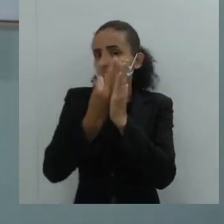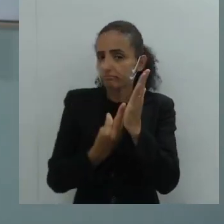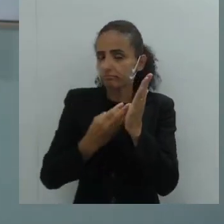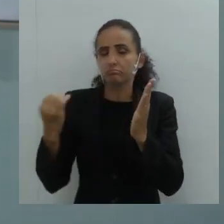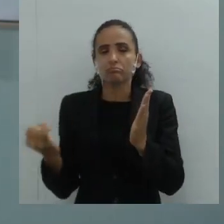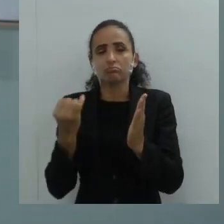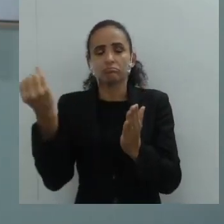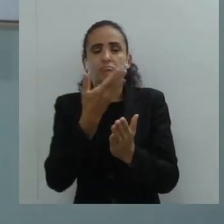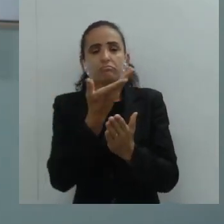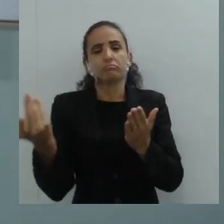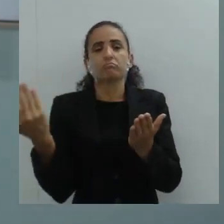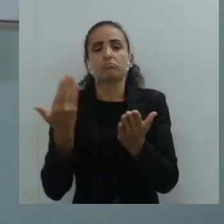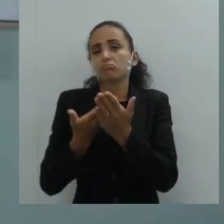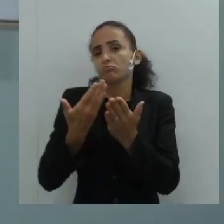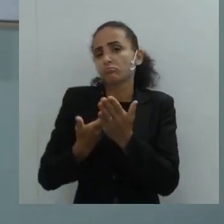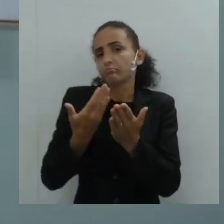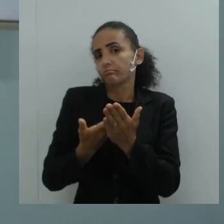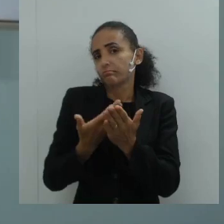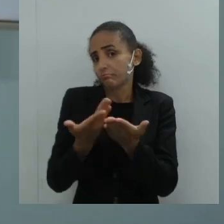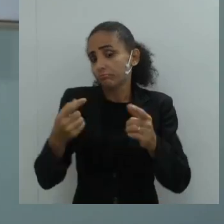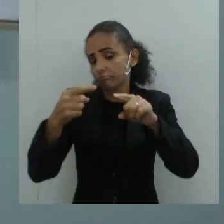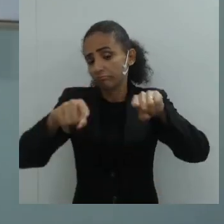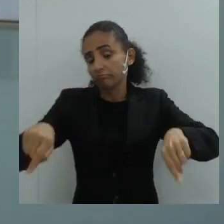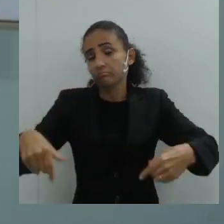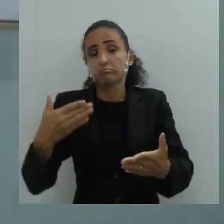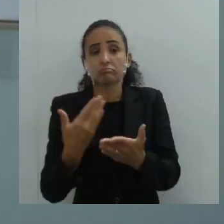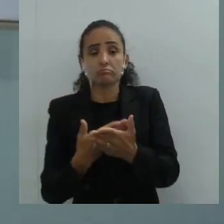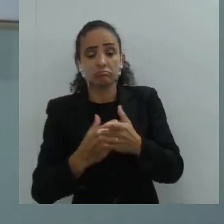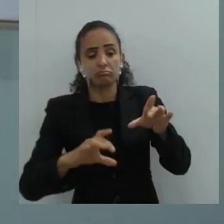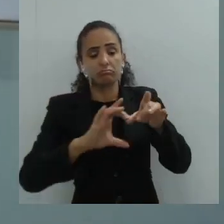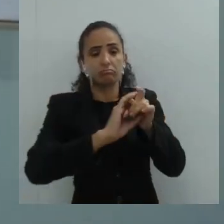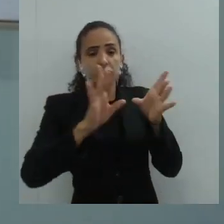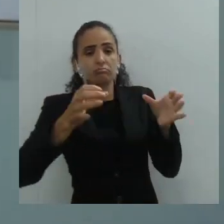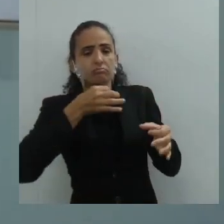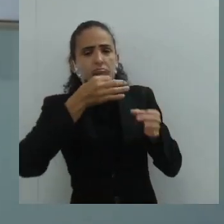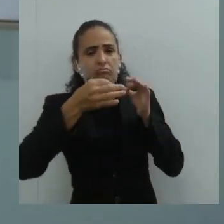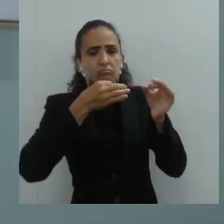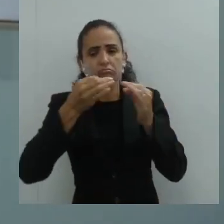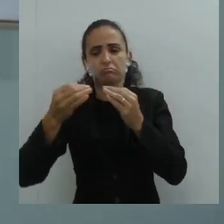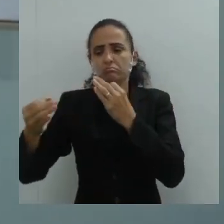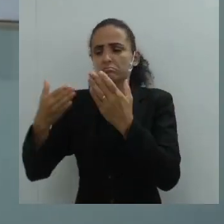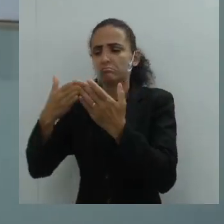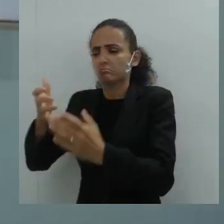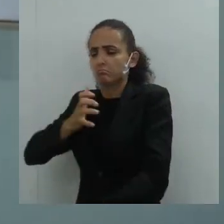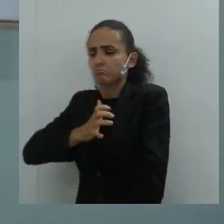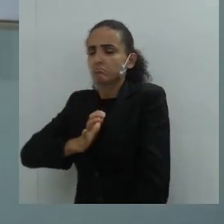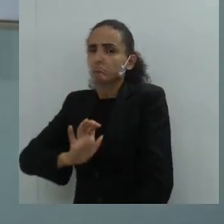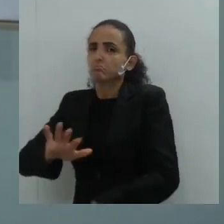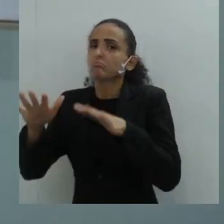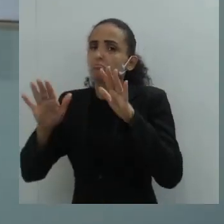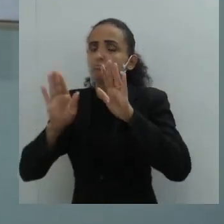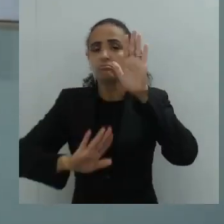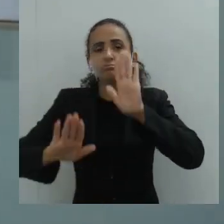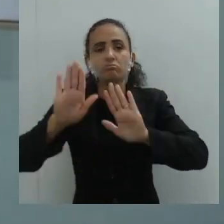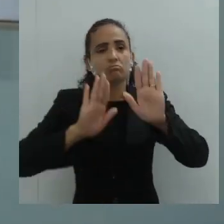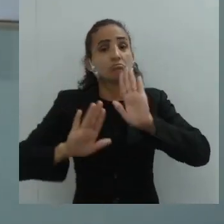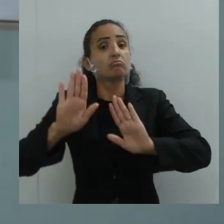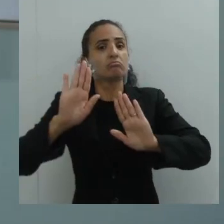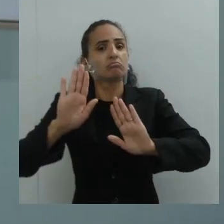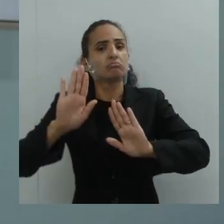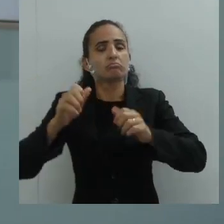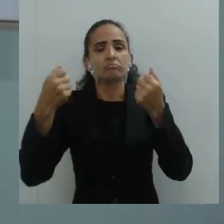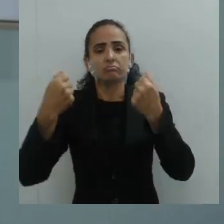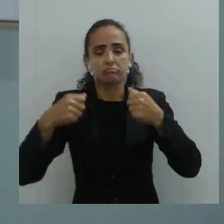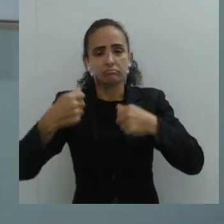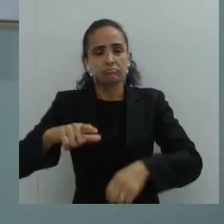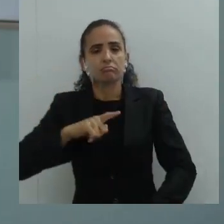textuais, para vocês trabalharem justamente essa questão, a liberdade e tomar cuidado para o respeito humano.